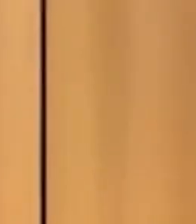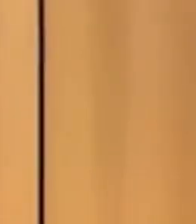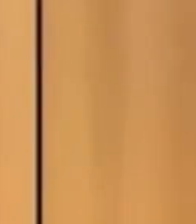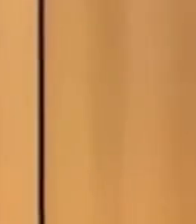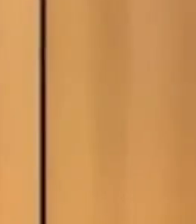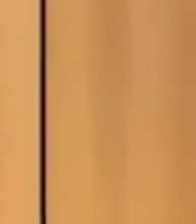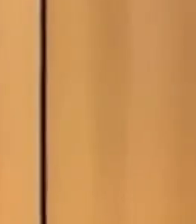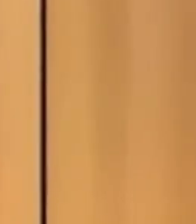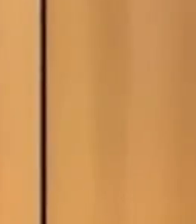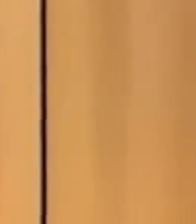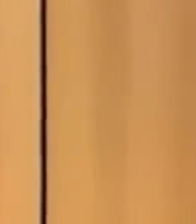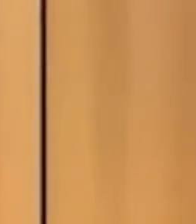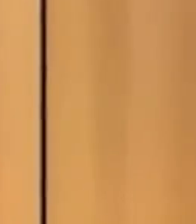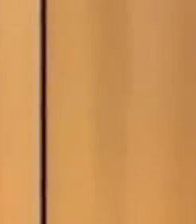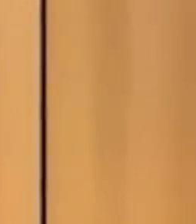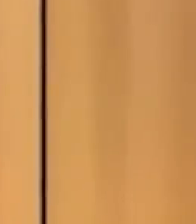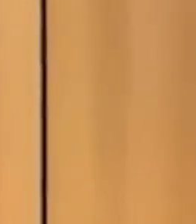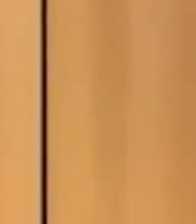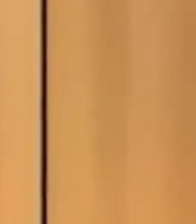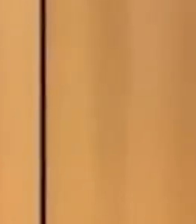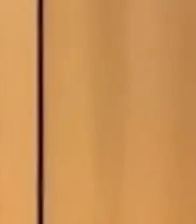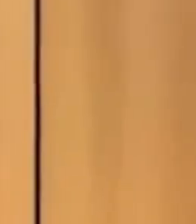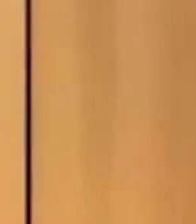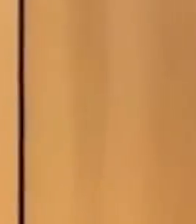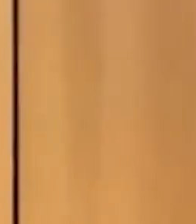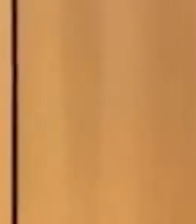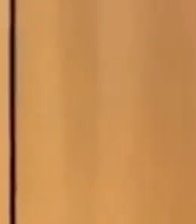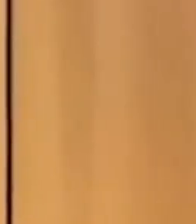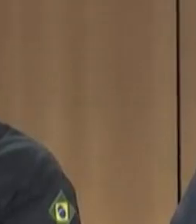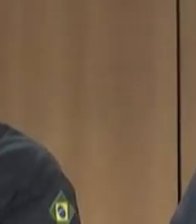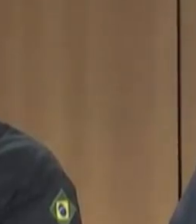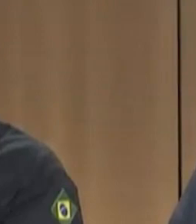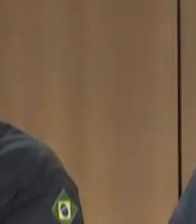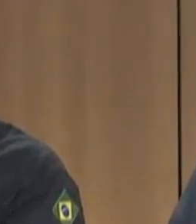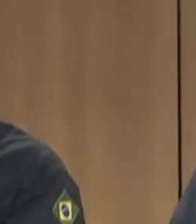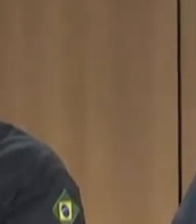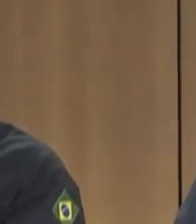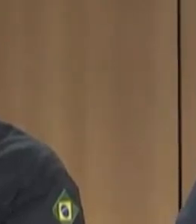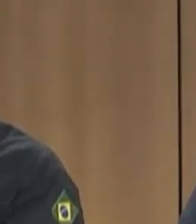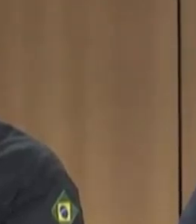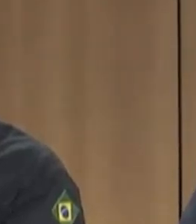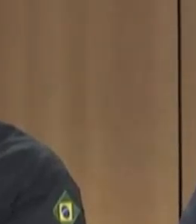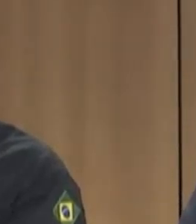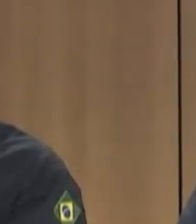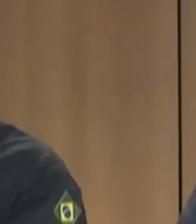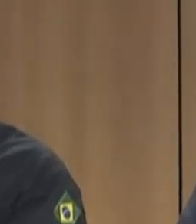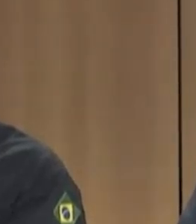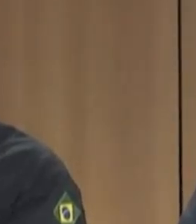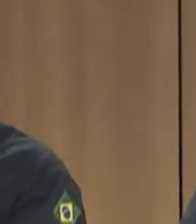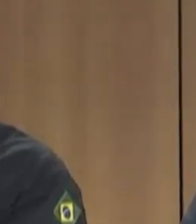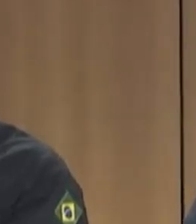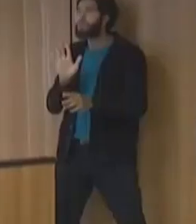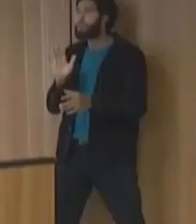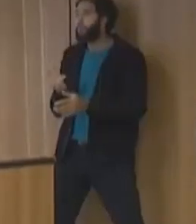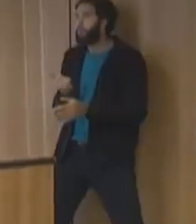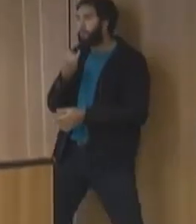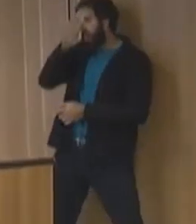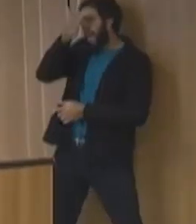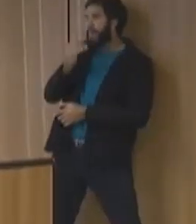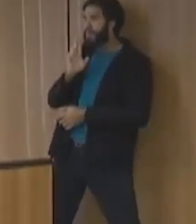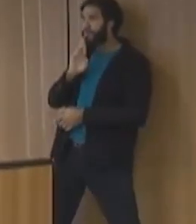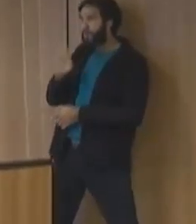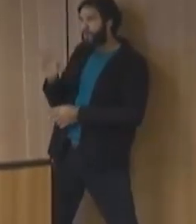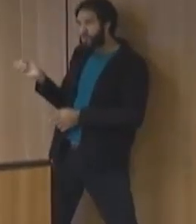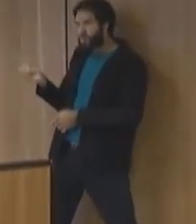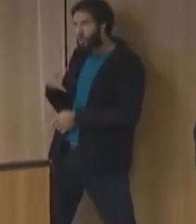fraudem o real sentido do artigo 142 da Constituição Federal, fixado de modo imperativo e inequívoco por